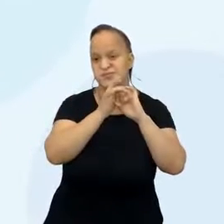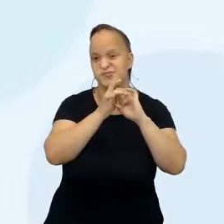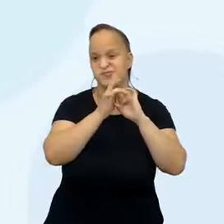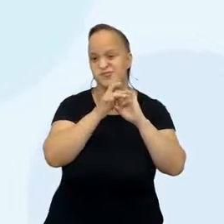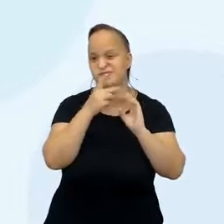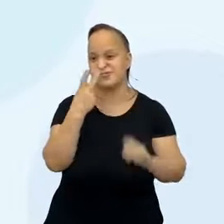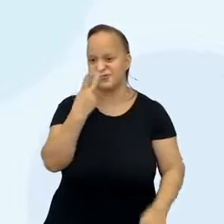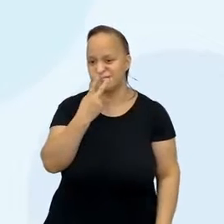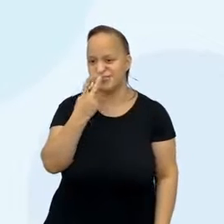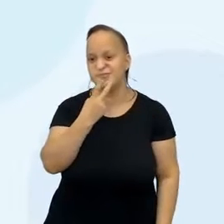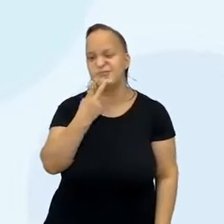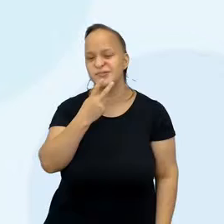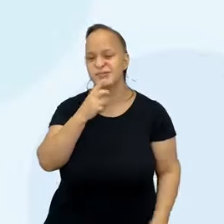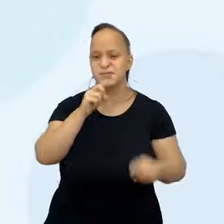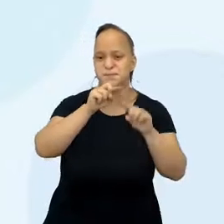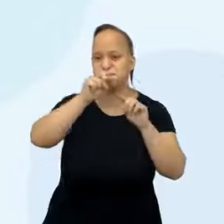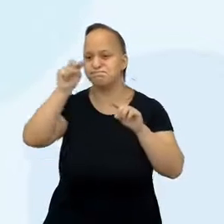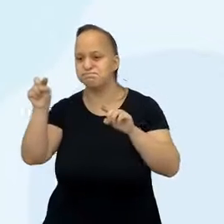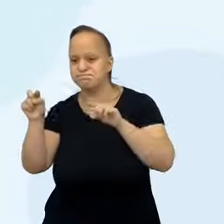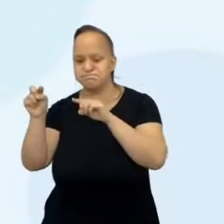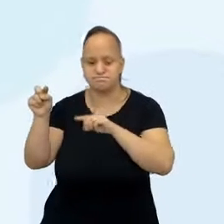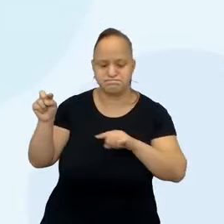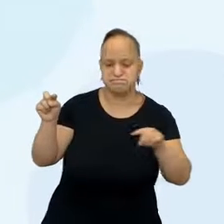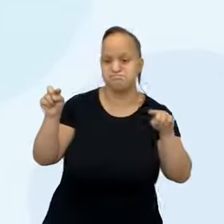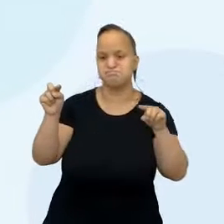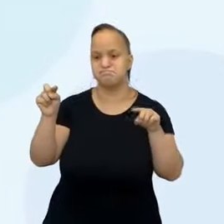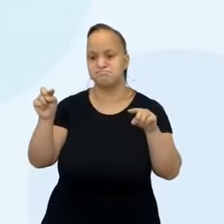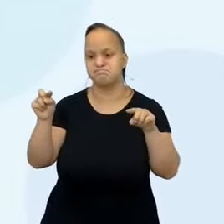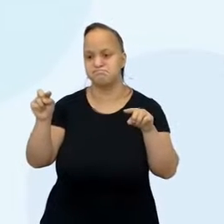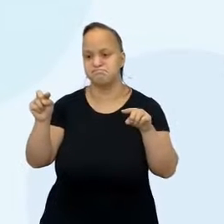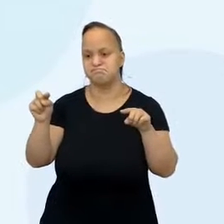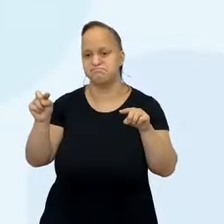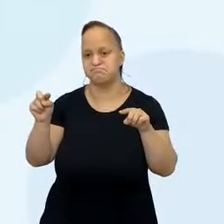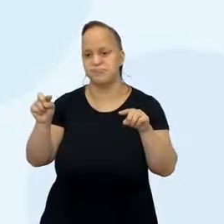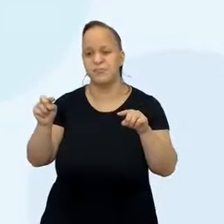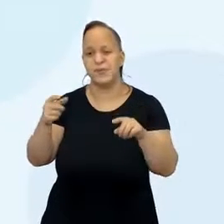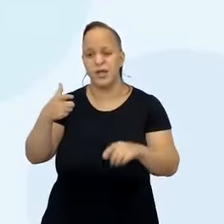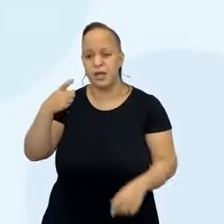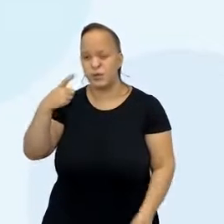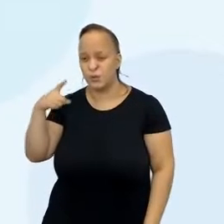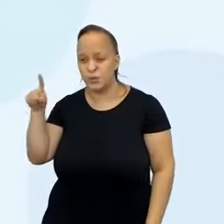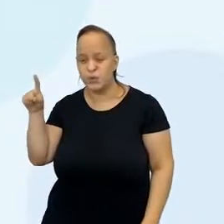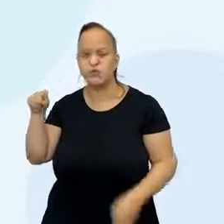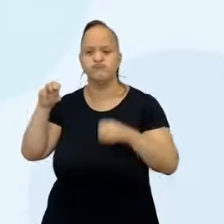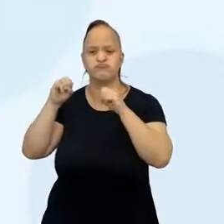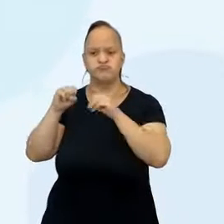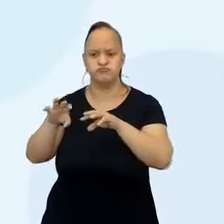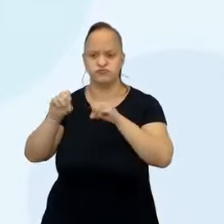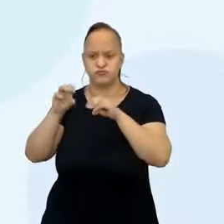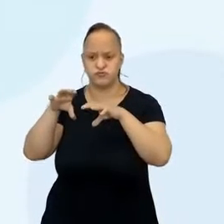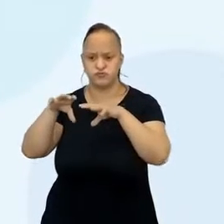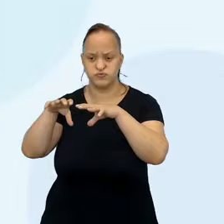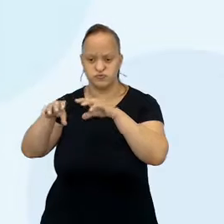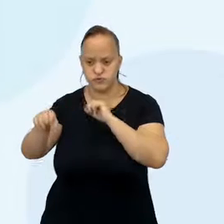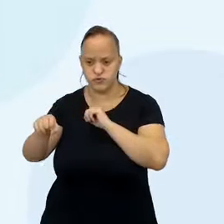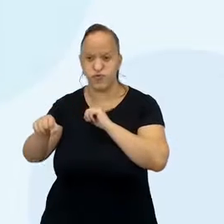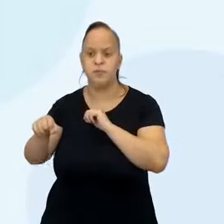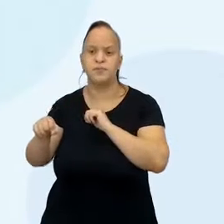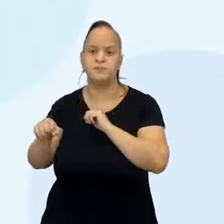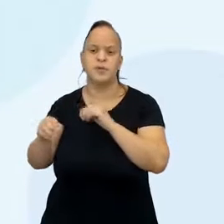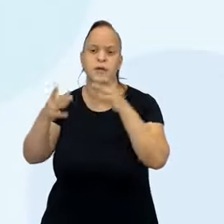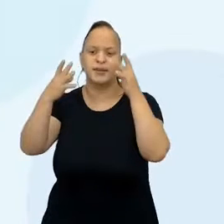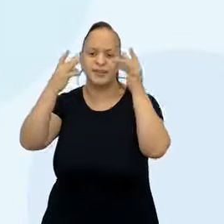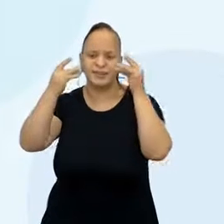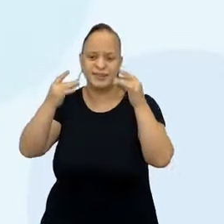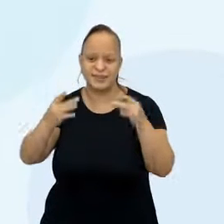nesse caso a gente está trazendo como exemplo, na nossa última TPC a gente tratou mais detalhadamente